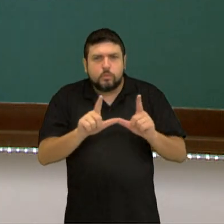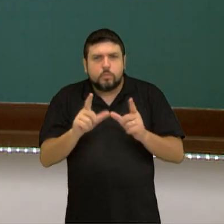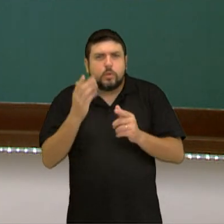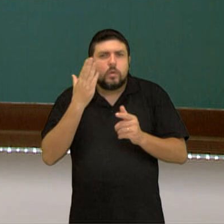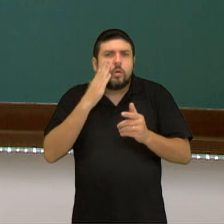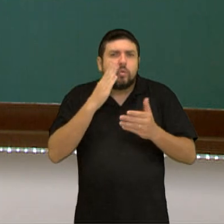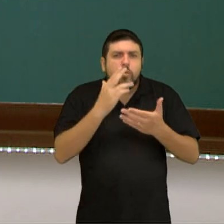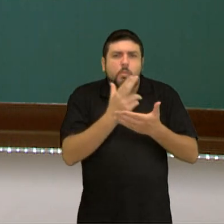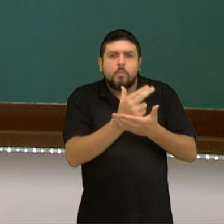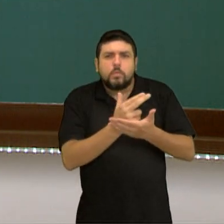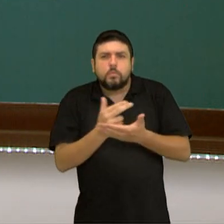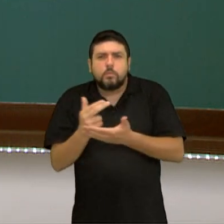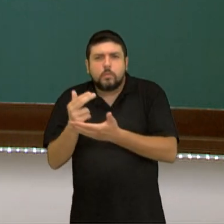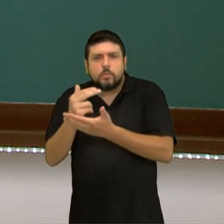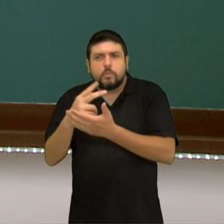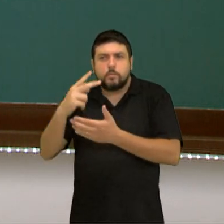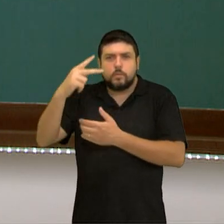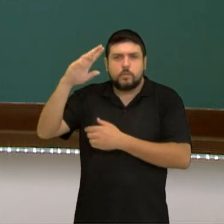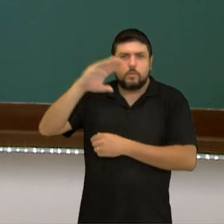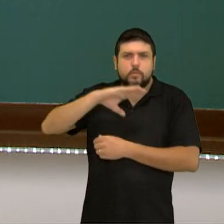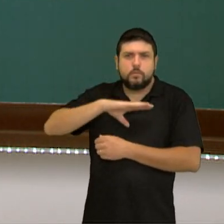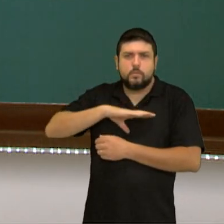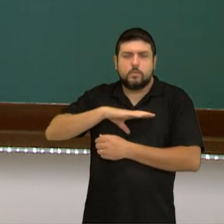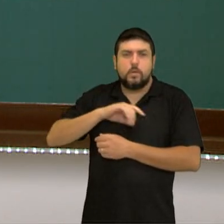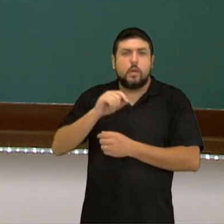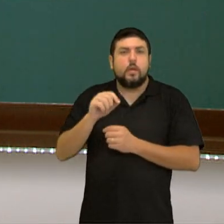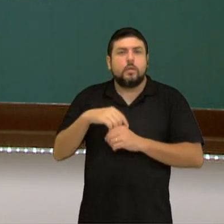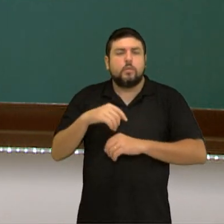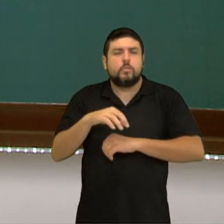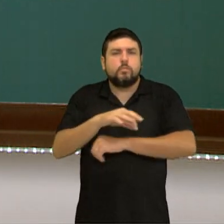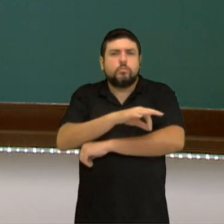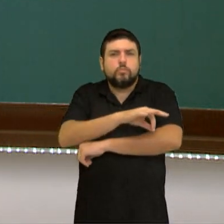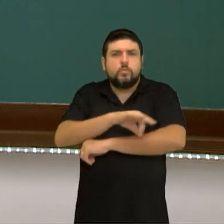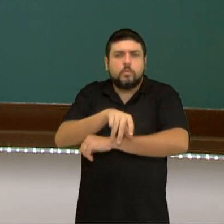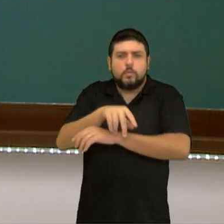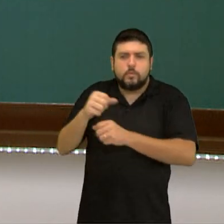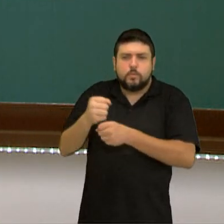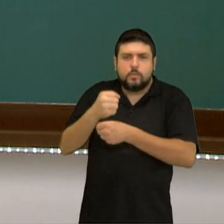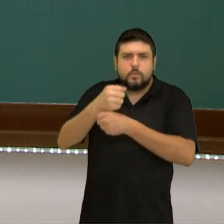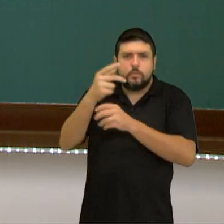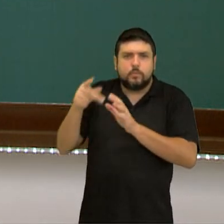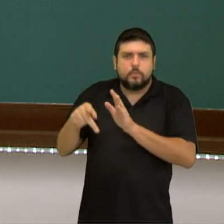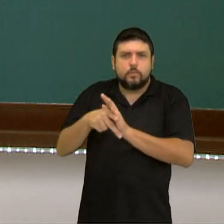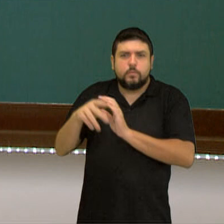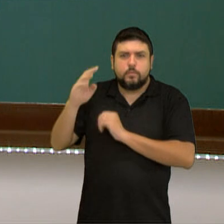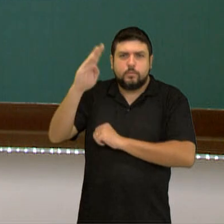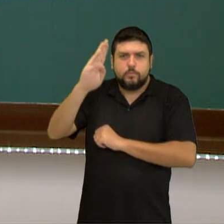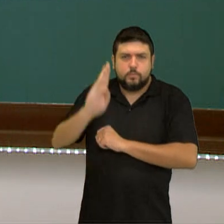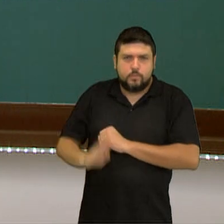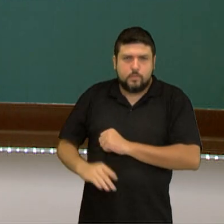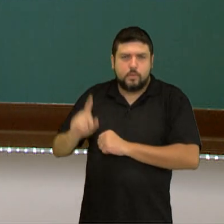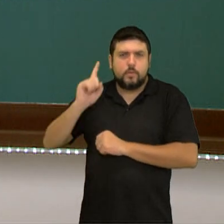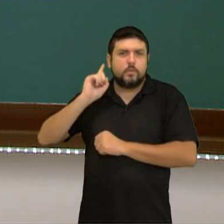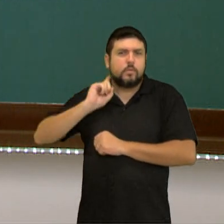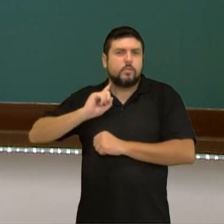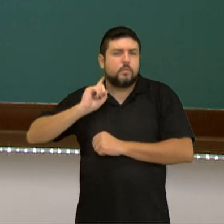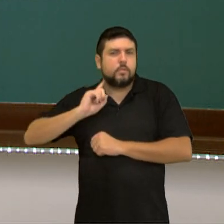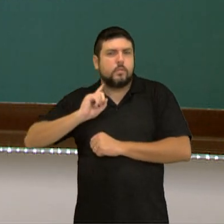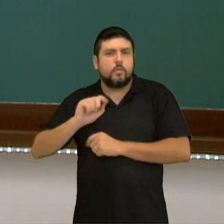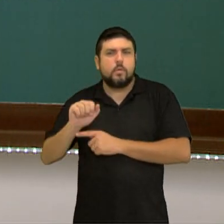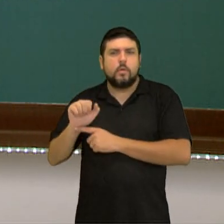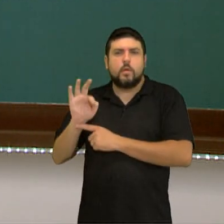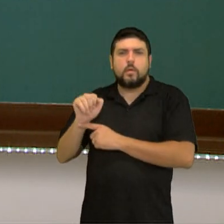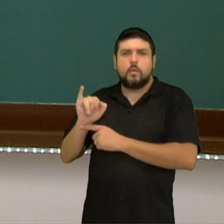Aí você tem sim uma arquitetura genuinamente brasileira em Minas Gerais, com o mestre Ataíde